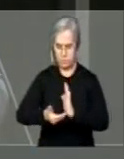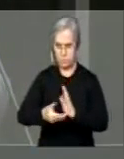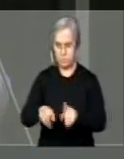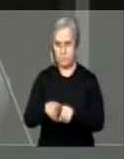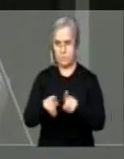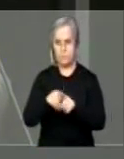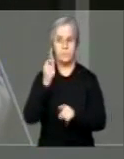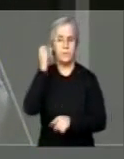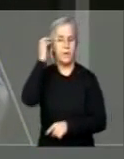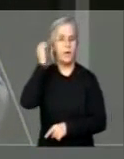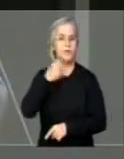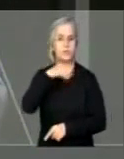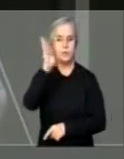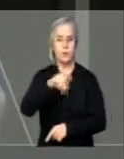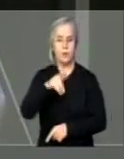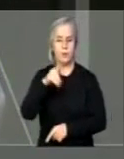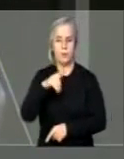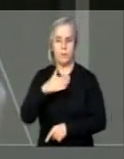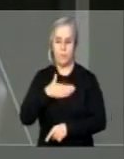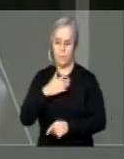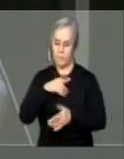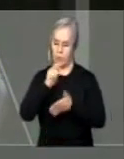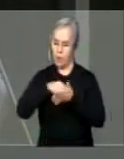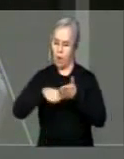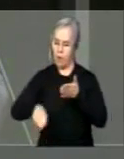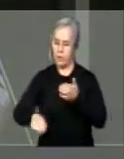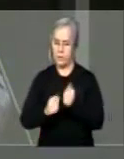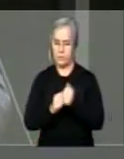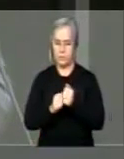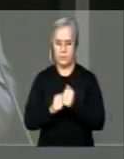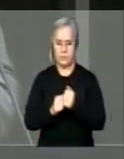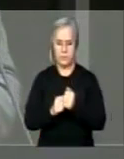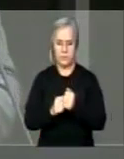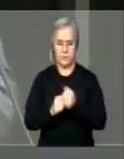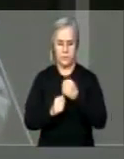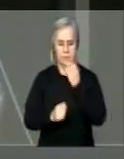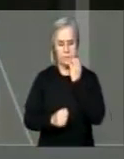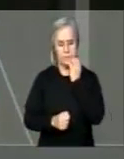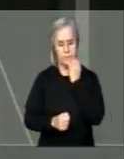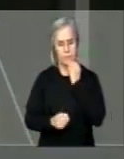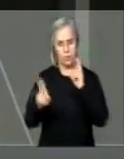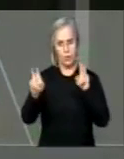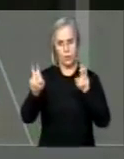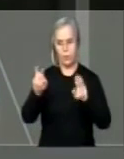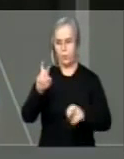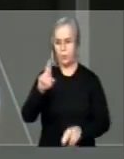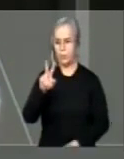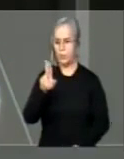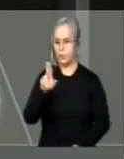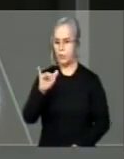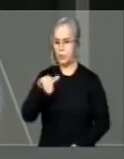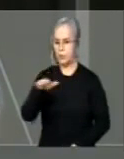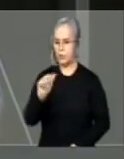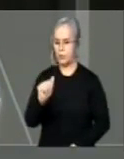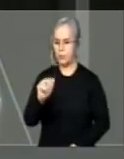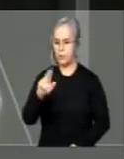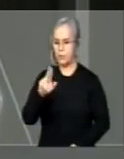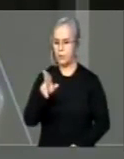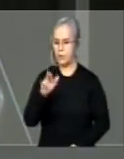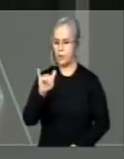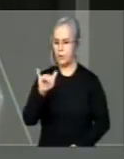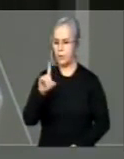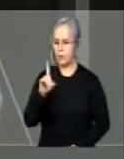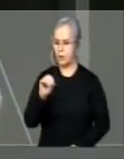meu publicado ontem no blog do Noblar chamado Ruína Ruidosa. Claro que delação não é prova,